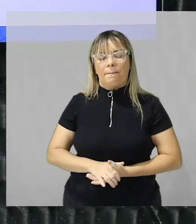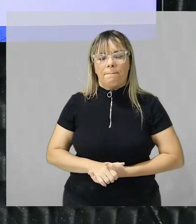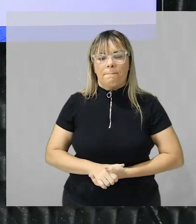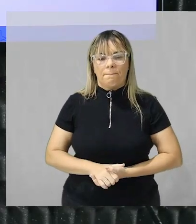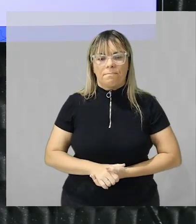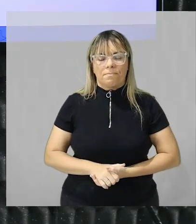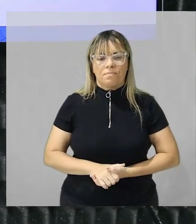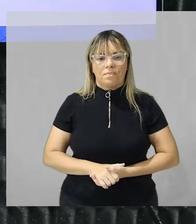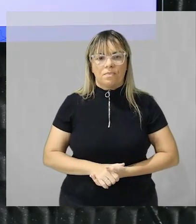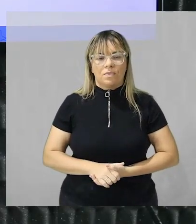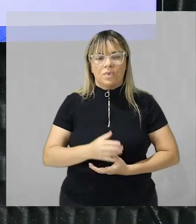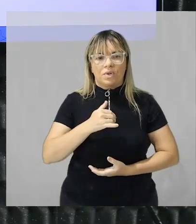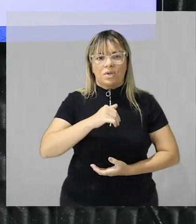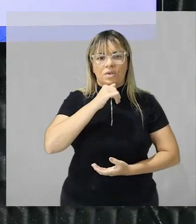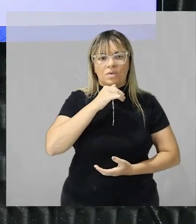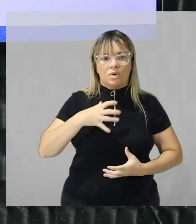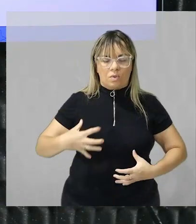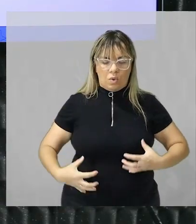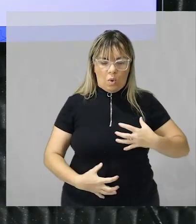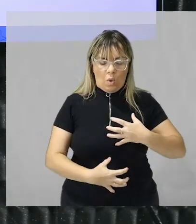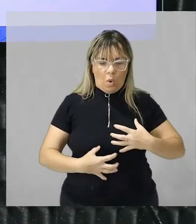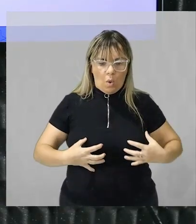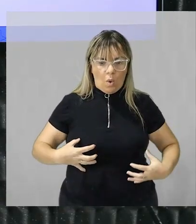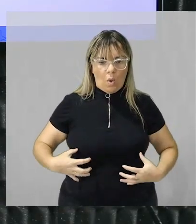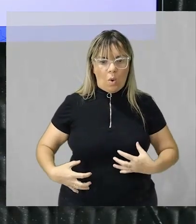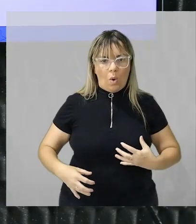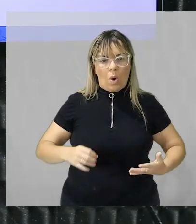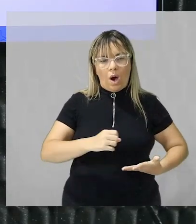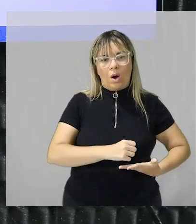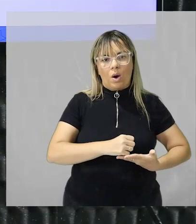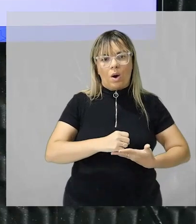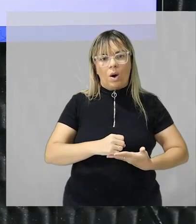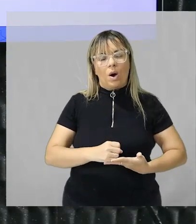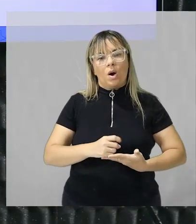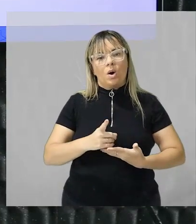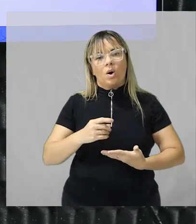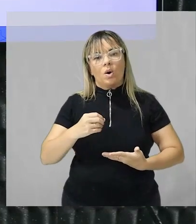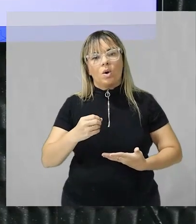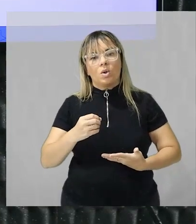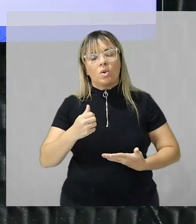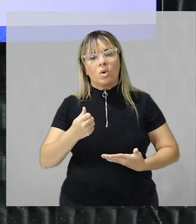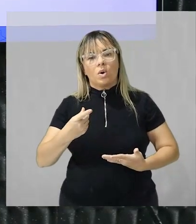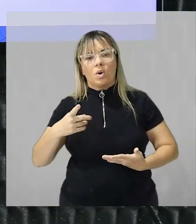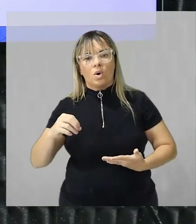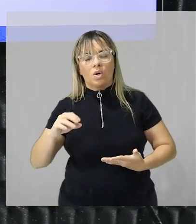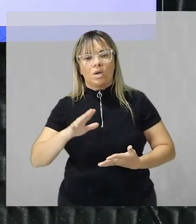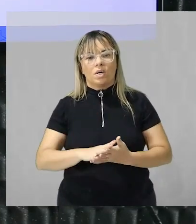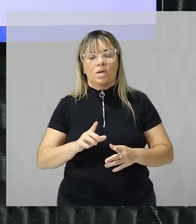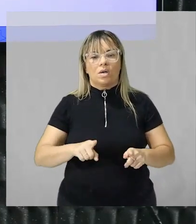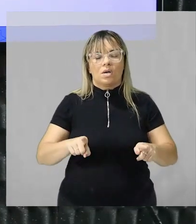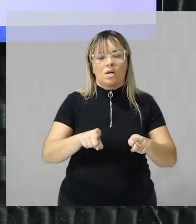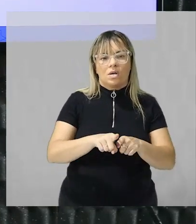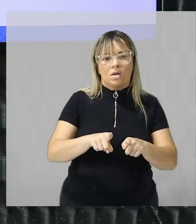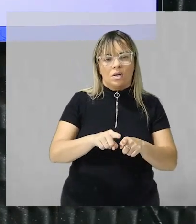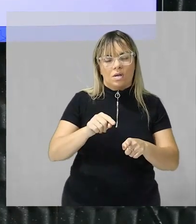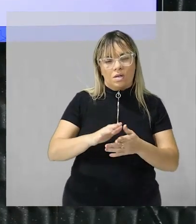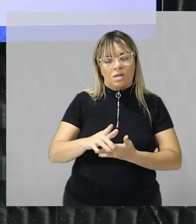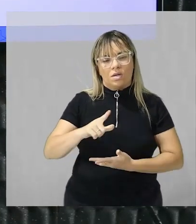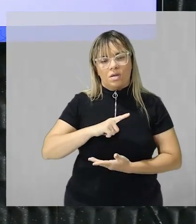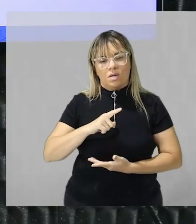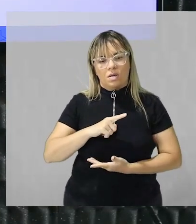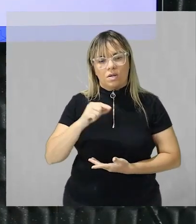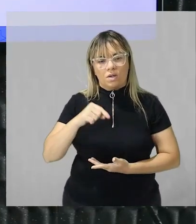doado, você tem que tomar, por exemplo, um tipo de substância que nós chamamos de imunossupressores,